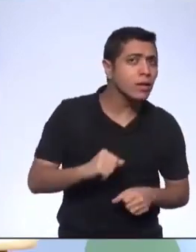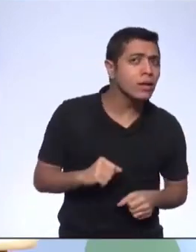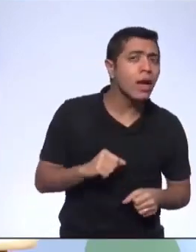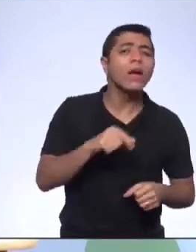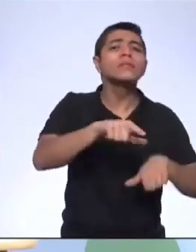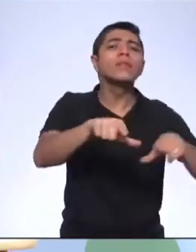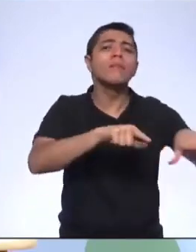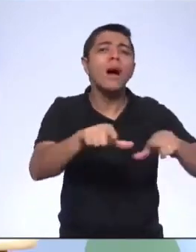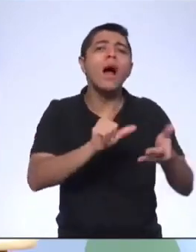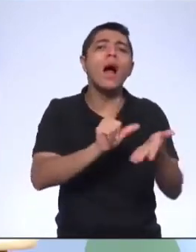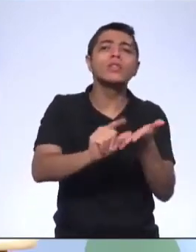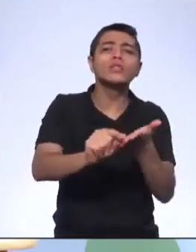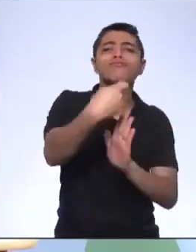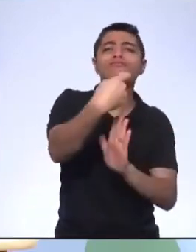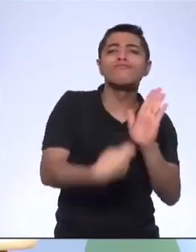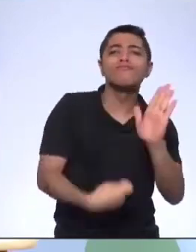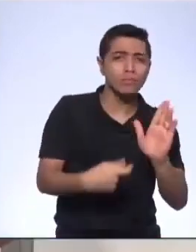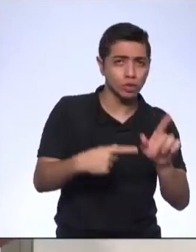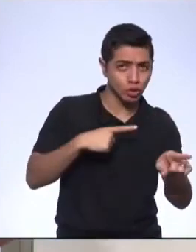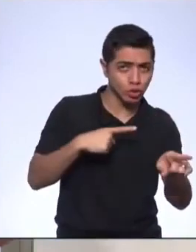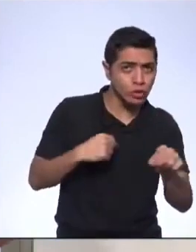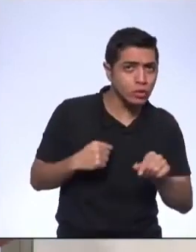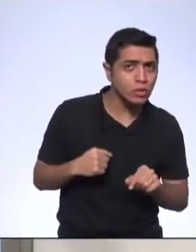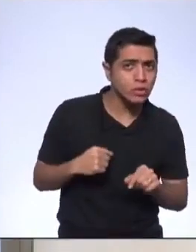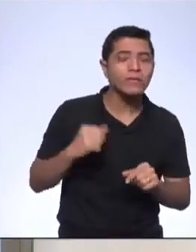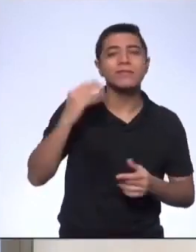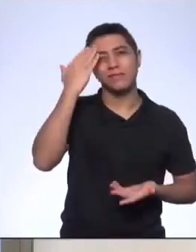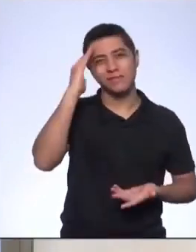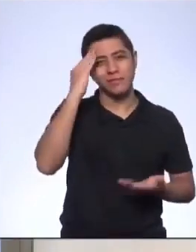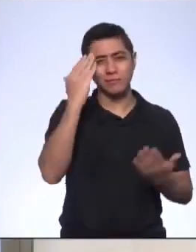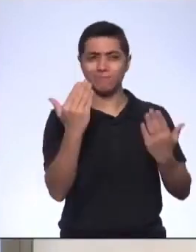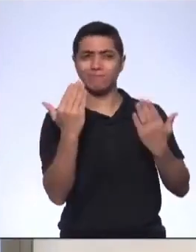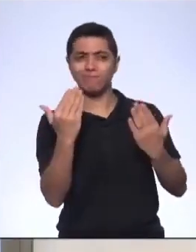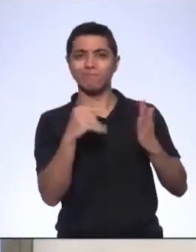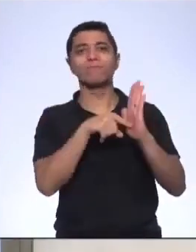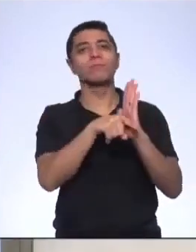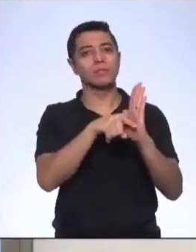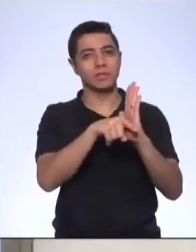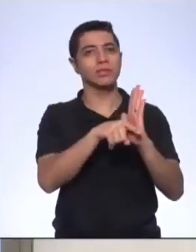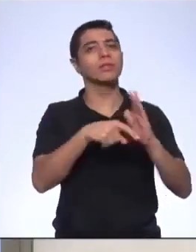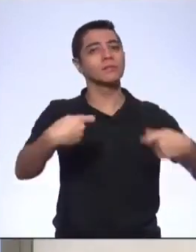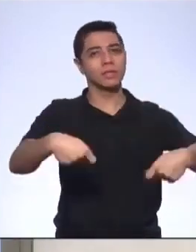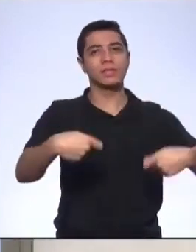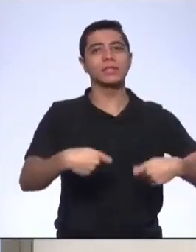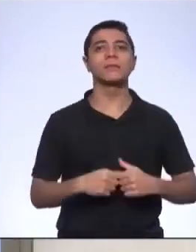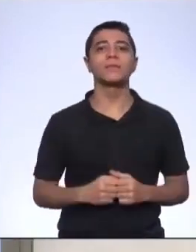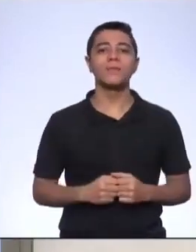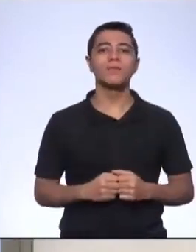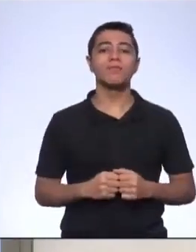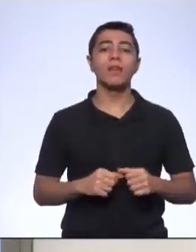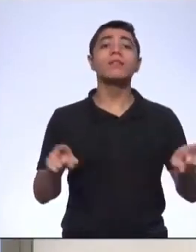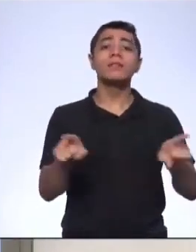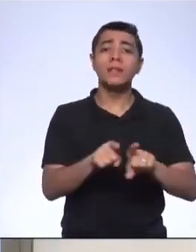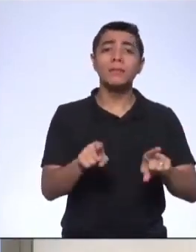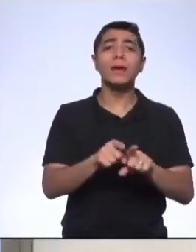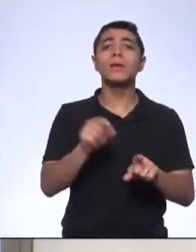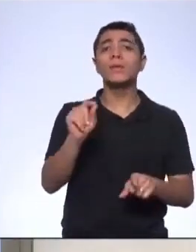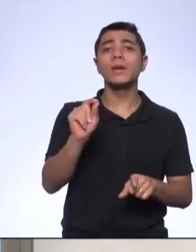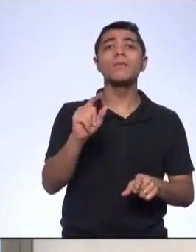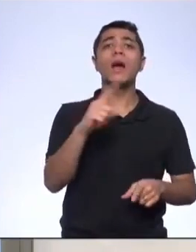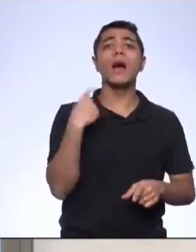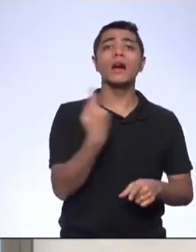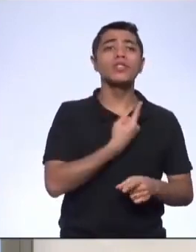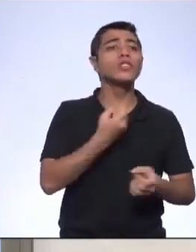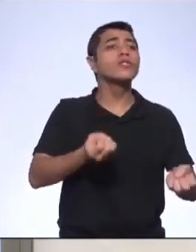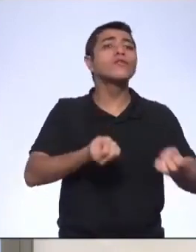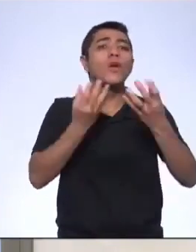que a gente pesquisa. Tem esse problema também, né, Joel? Que não dá para a gente ficar pegando informação só de fonte científica também,